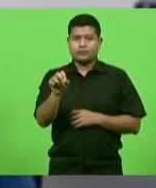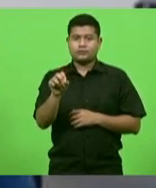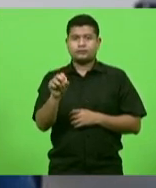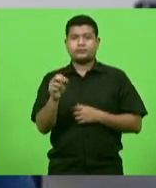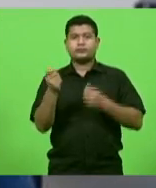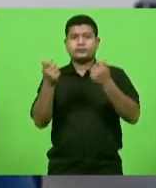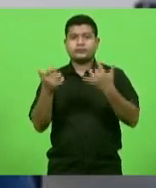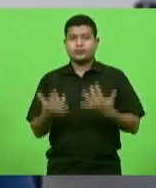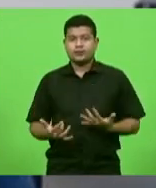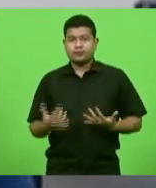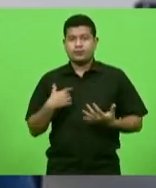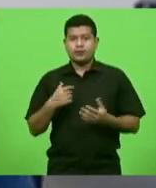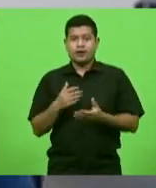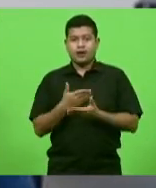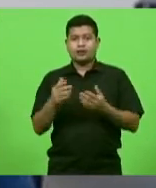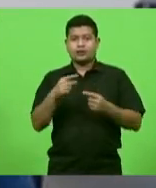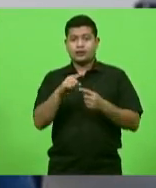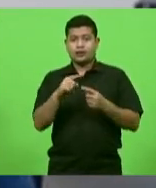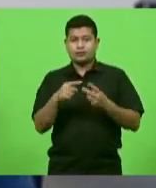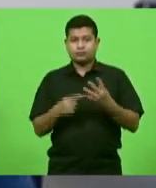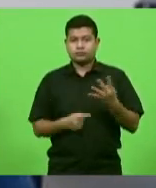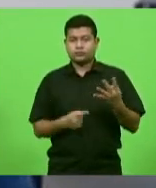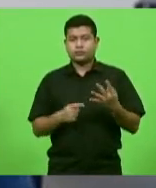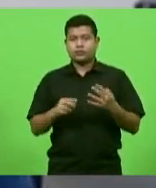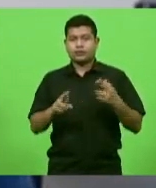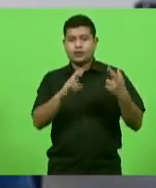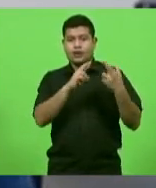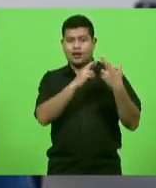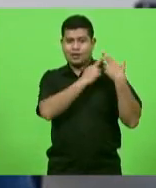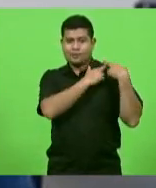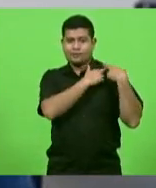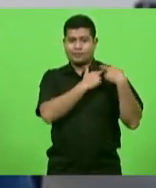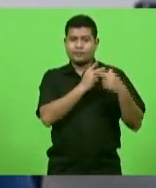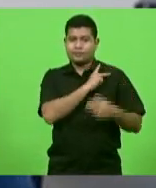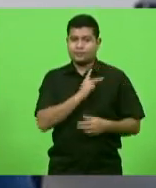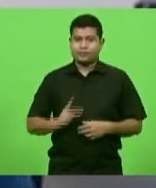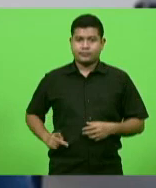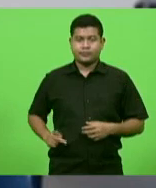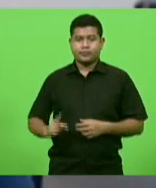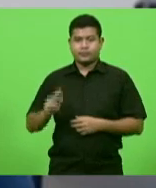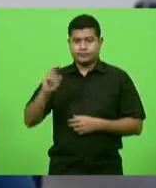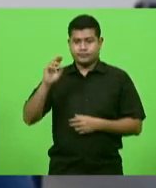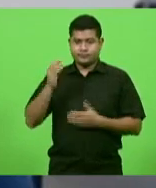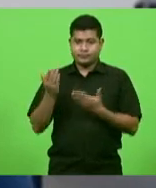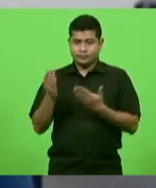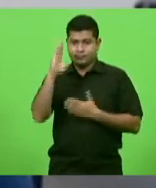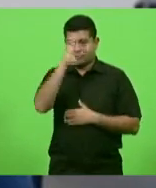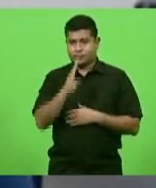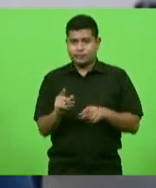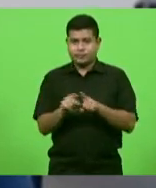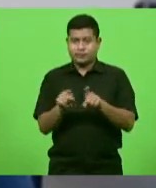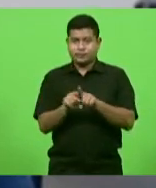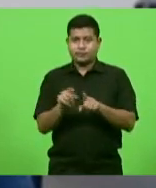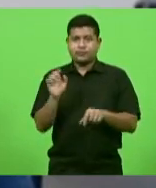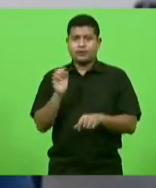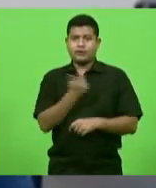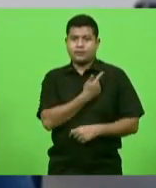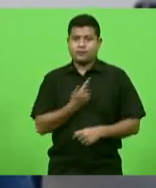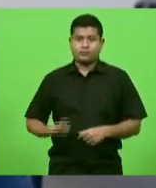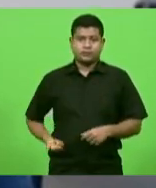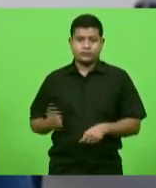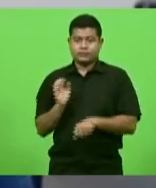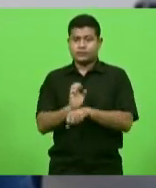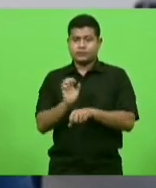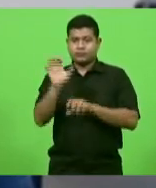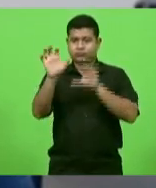que além de definir as condutas passíveis de responsabilização do Presidente da República dos governadores republicanos seu artigo para O